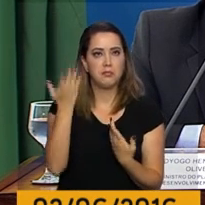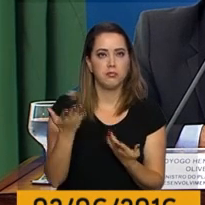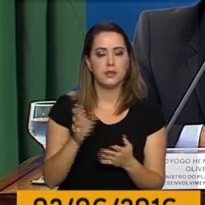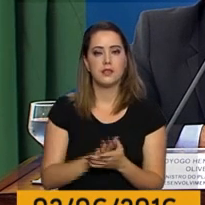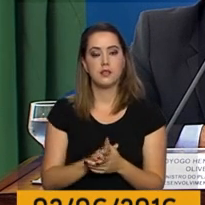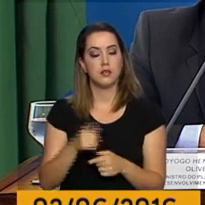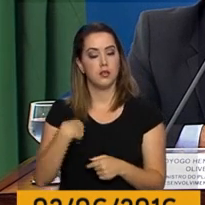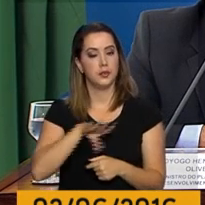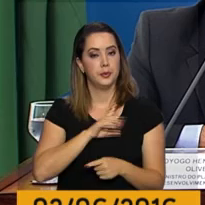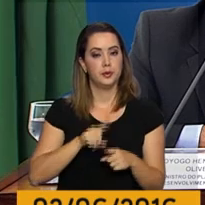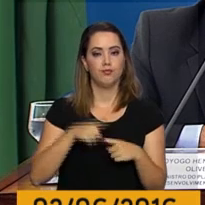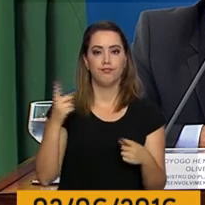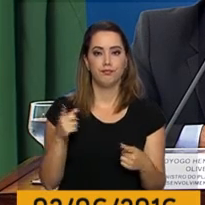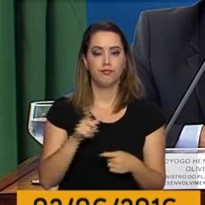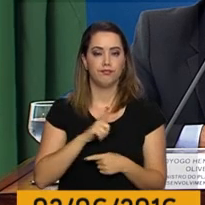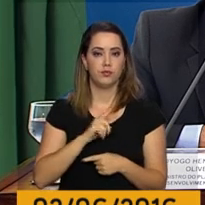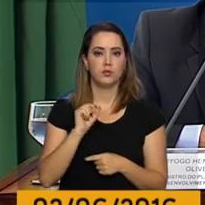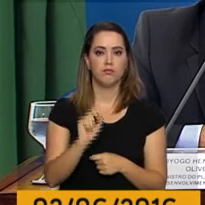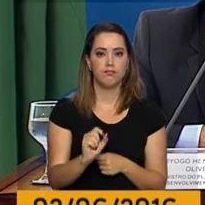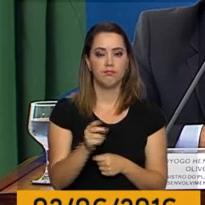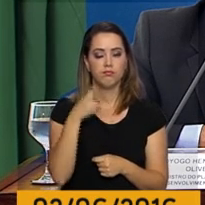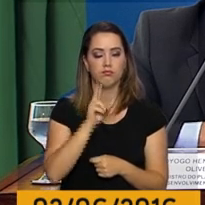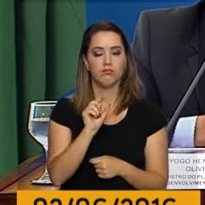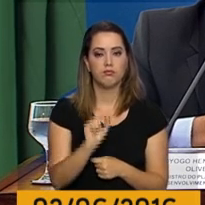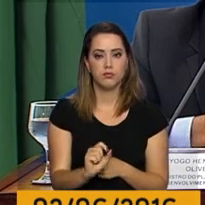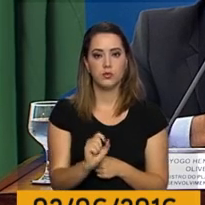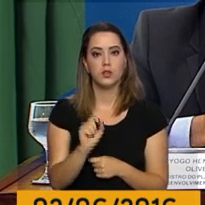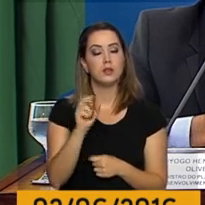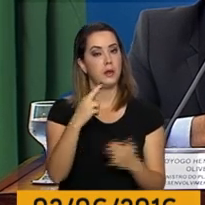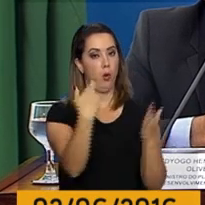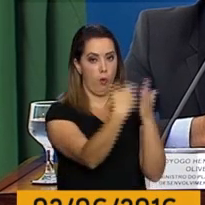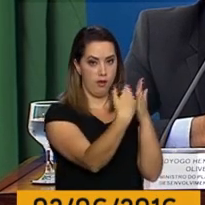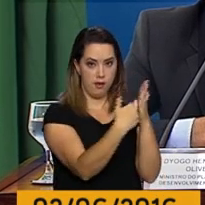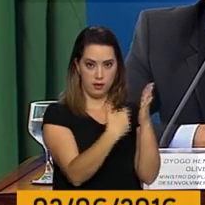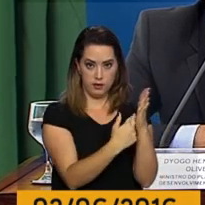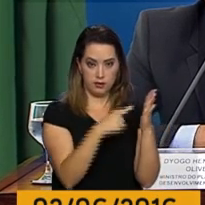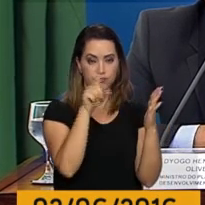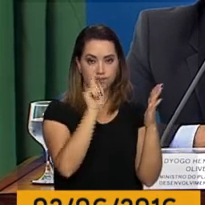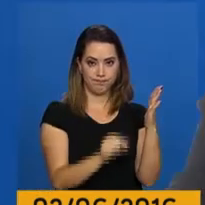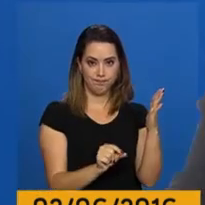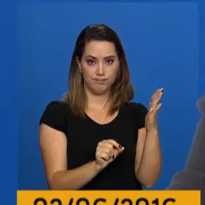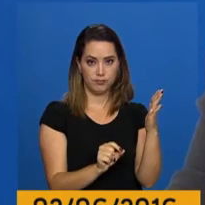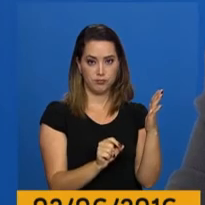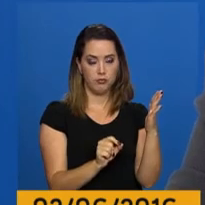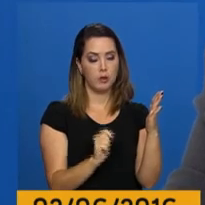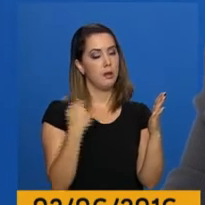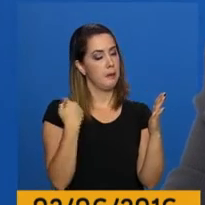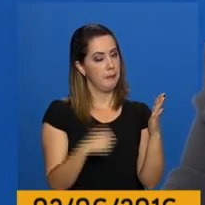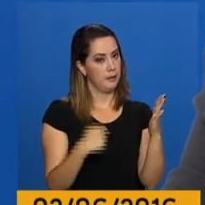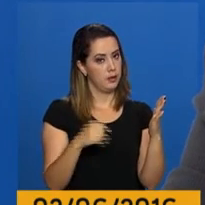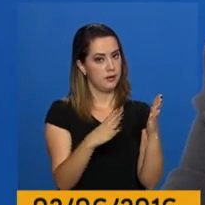nós temos que considerar que essa regra implica, né, uma